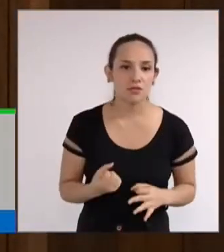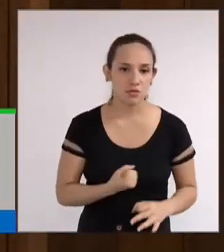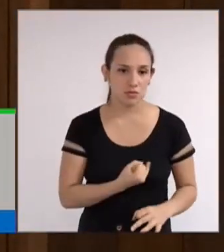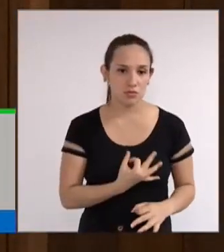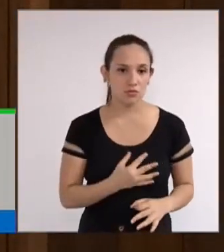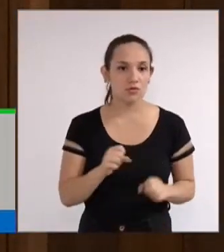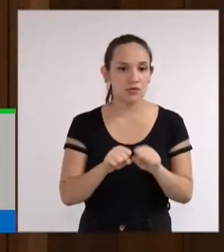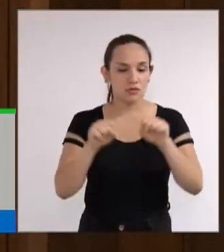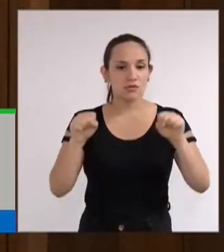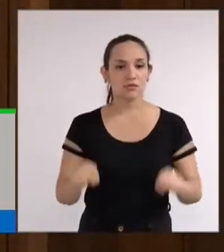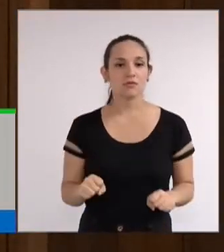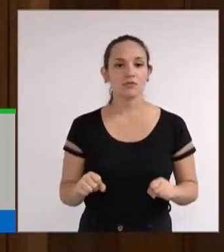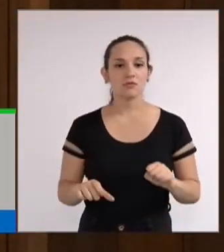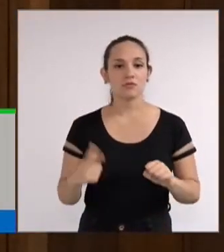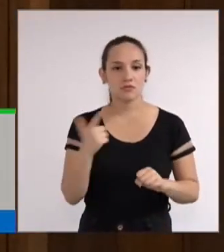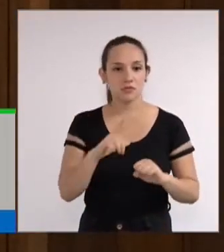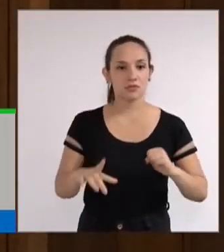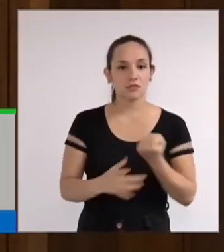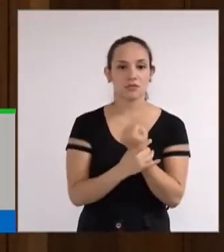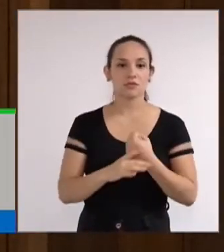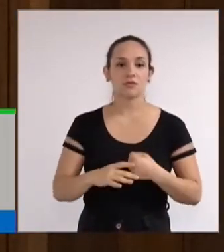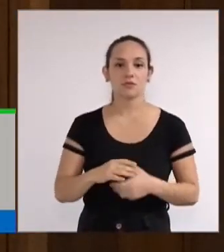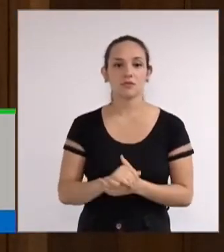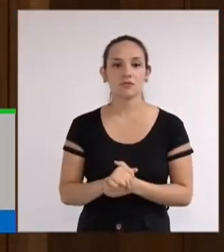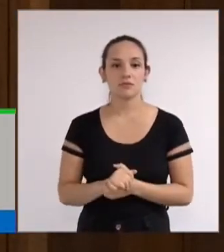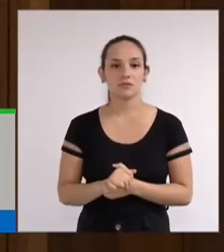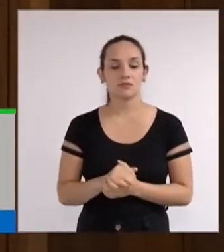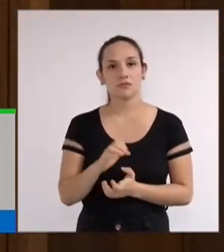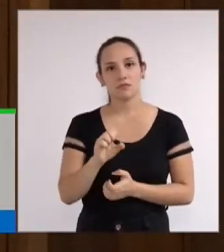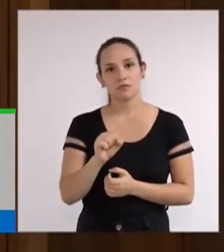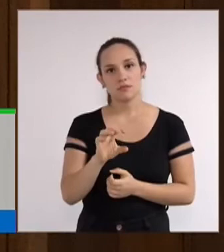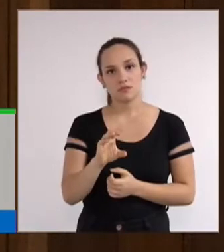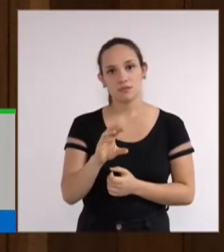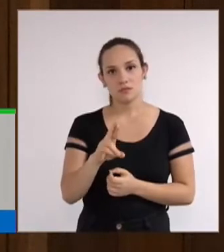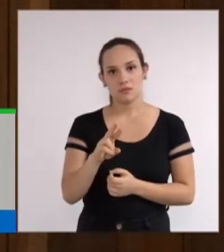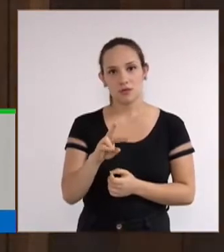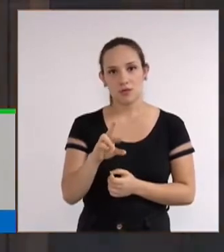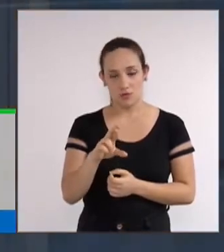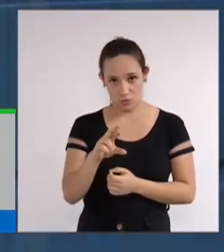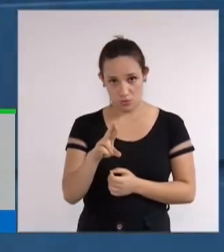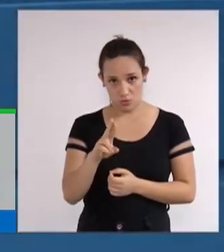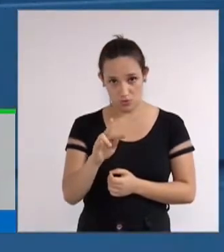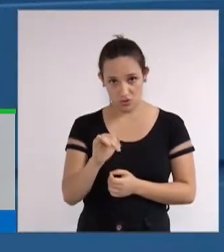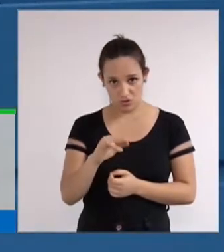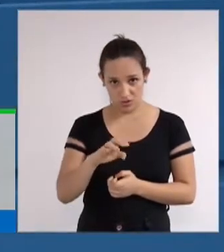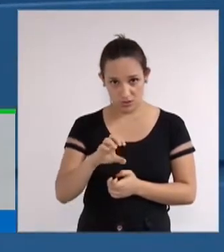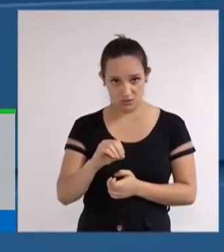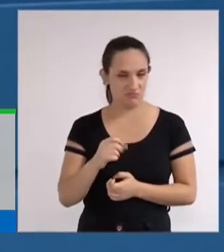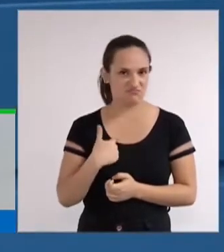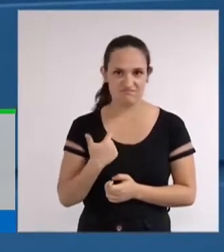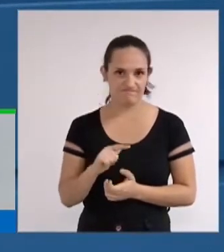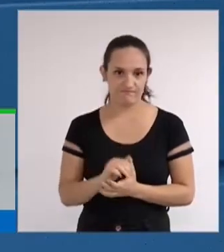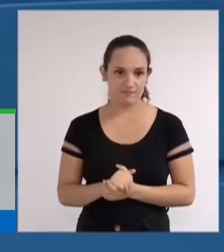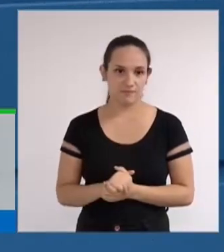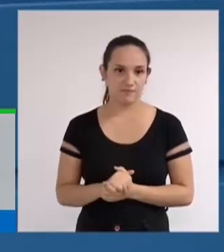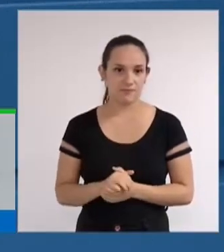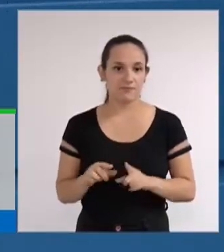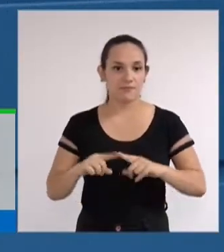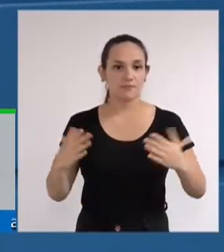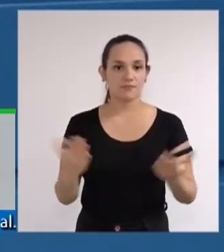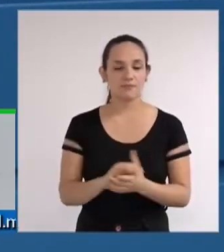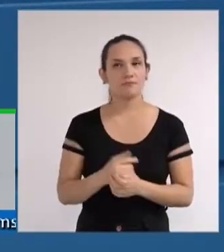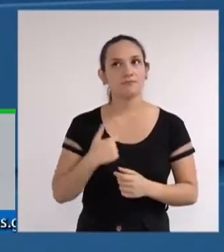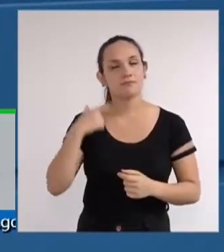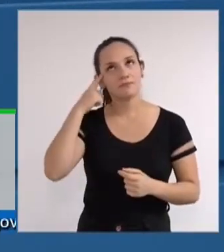esse sistema nos garante a segurança do escrutínio. Não temos. E o senhor abre janela